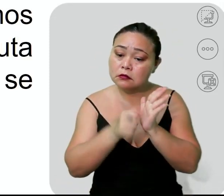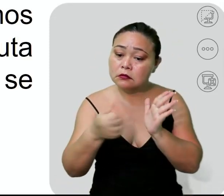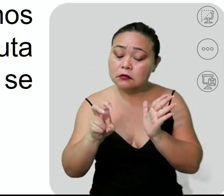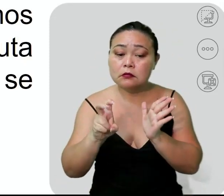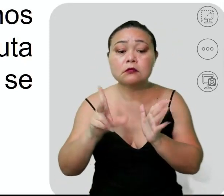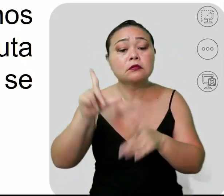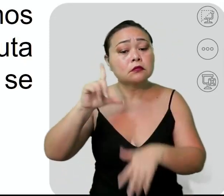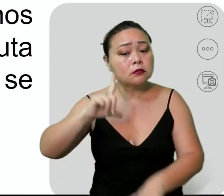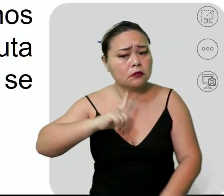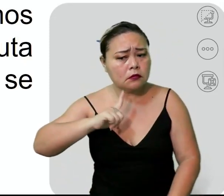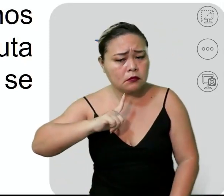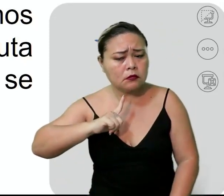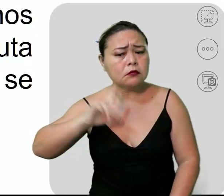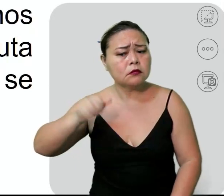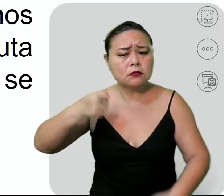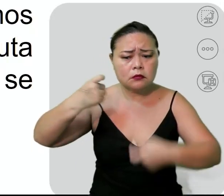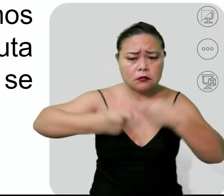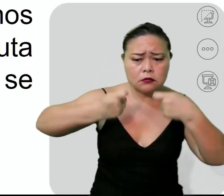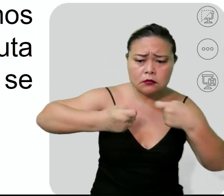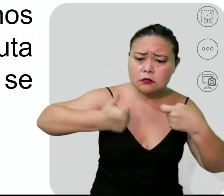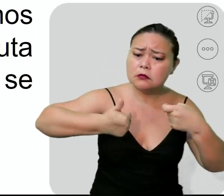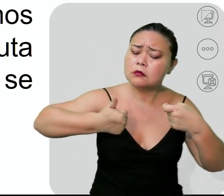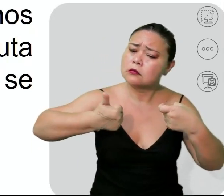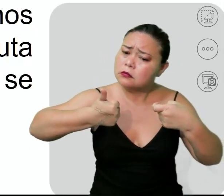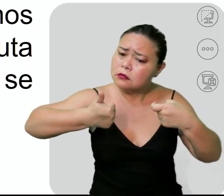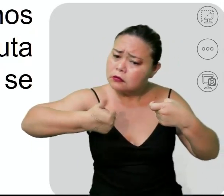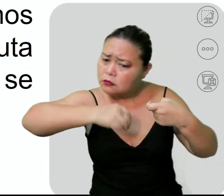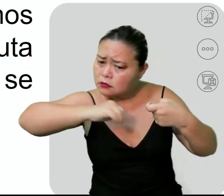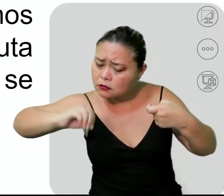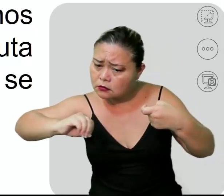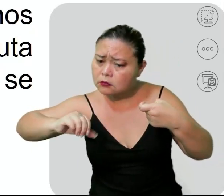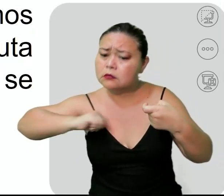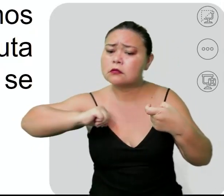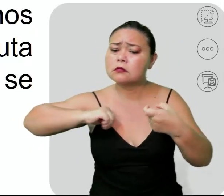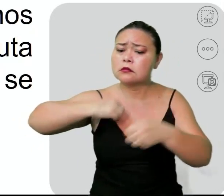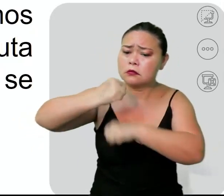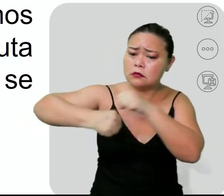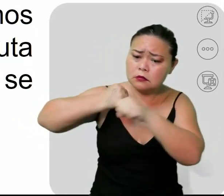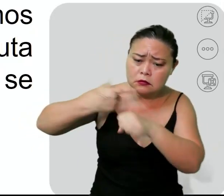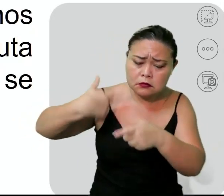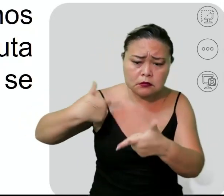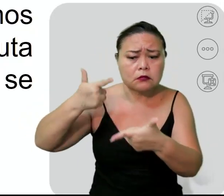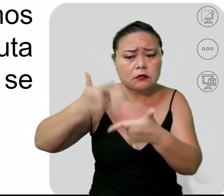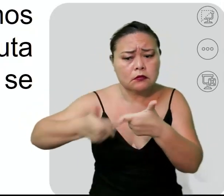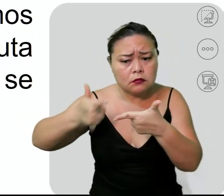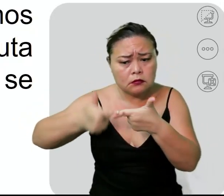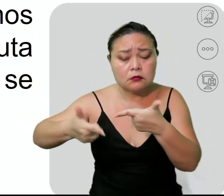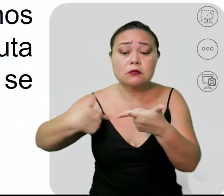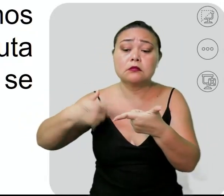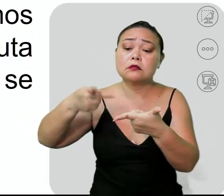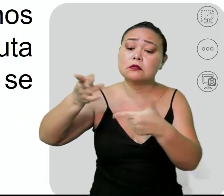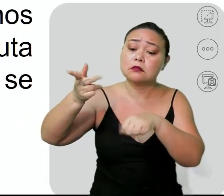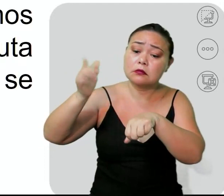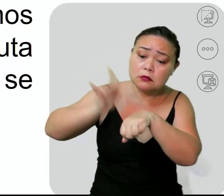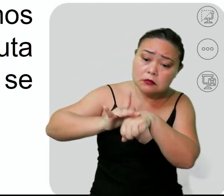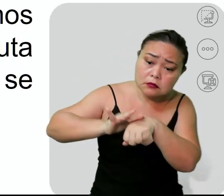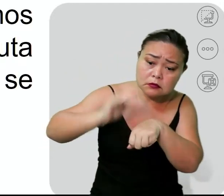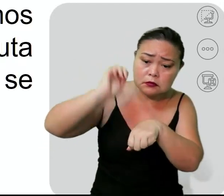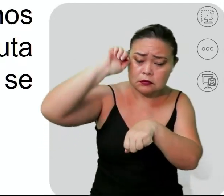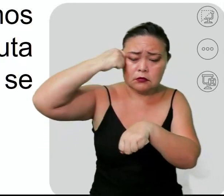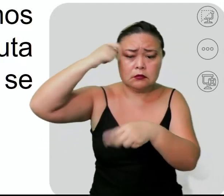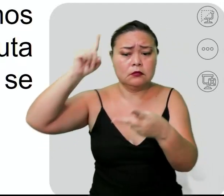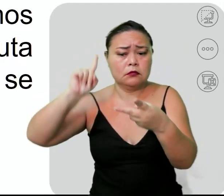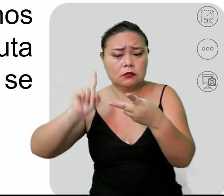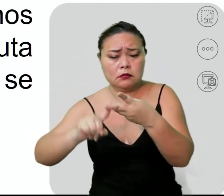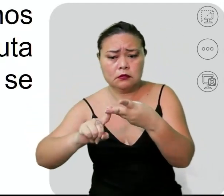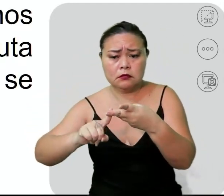eu tenho a Guerra dos 100 Anos. Eu tenho a crise econômica, eu tenho uma peste negra, né? Eu